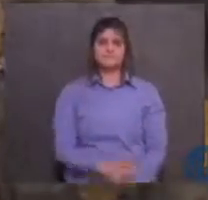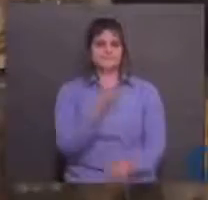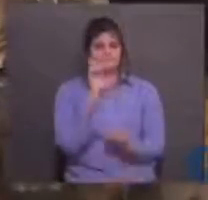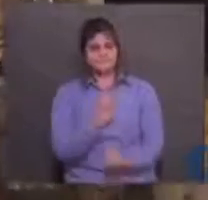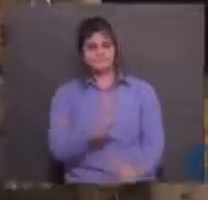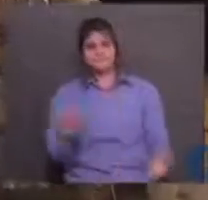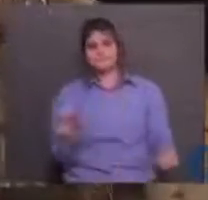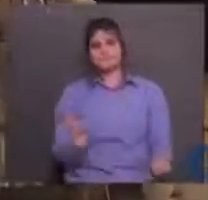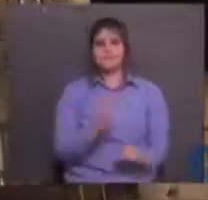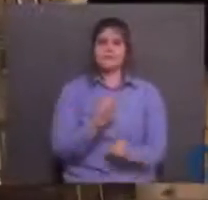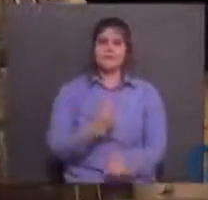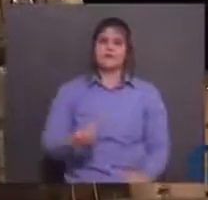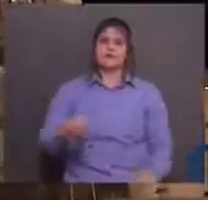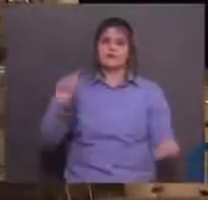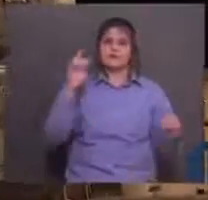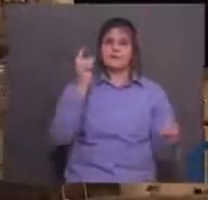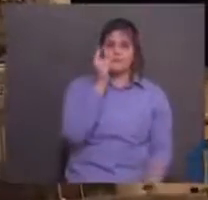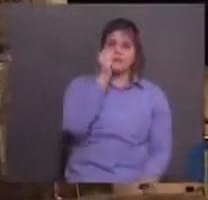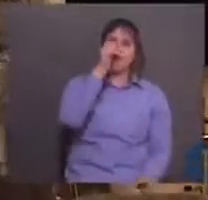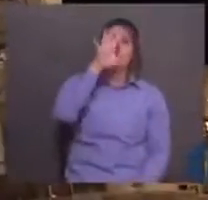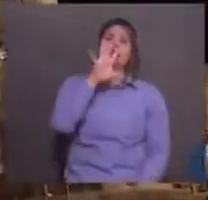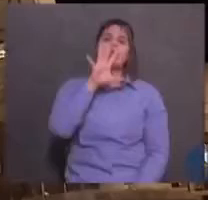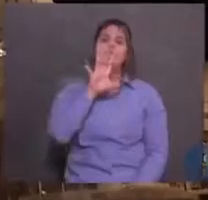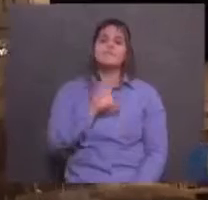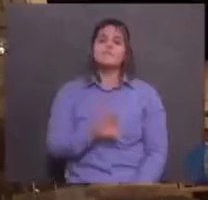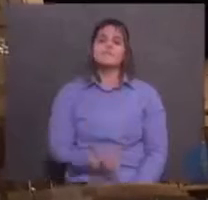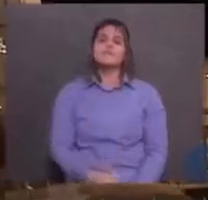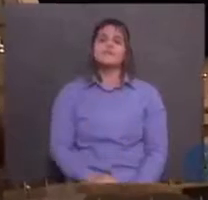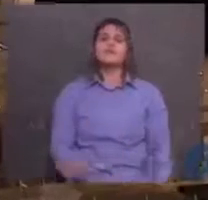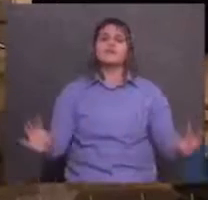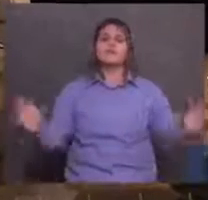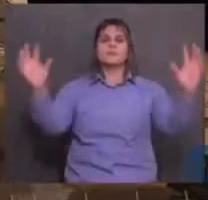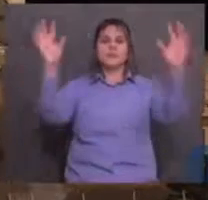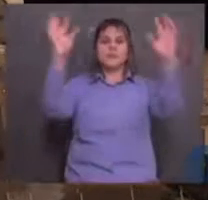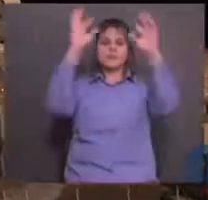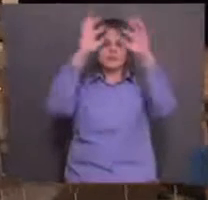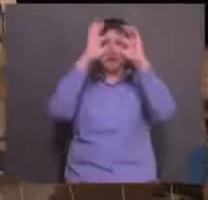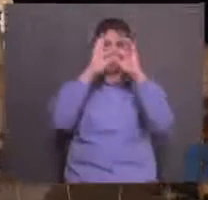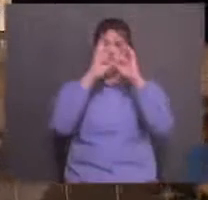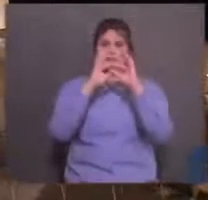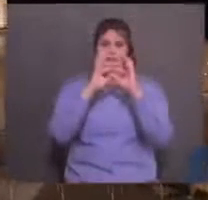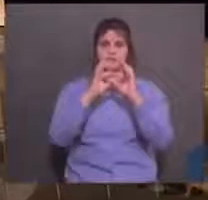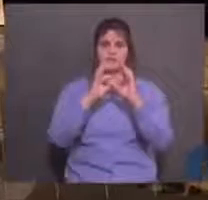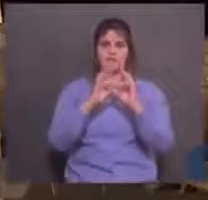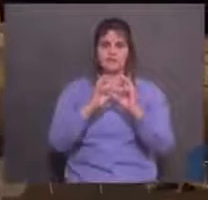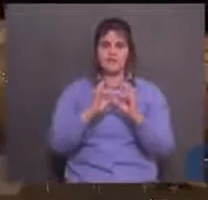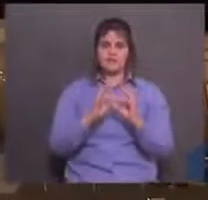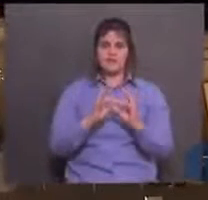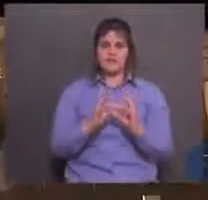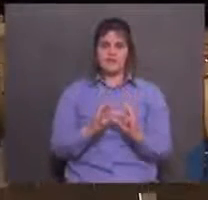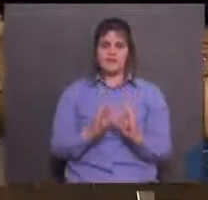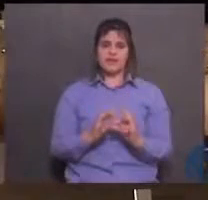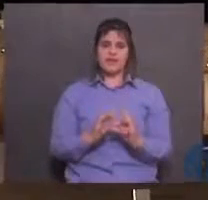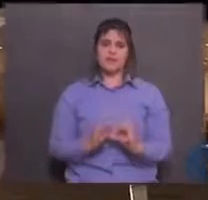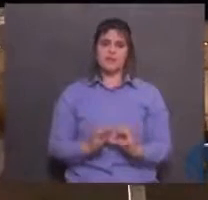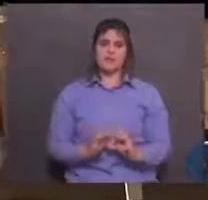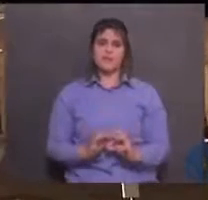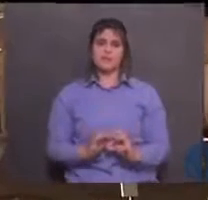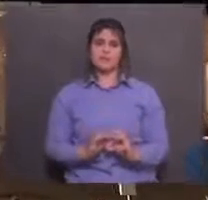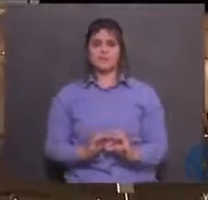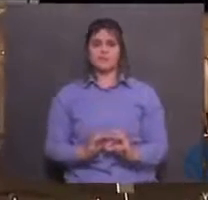Gloria Patri et Filio, et Spiritui